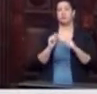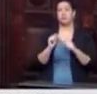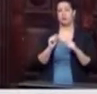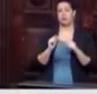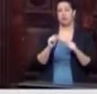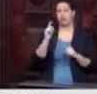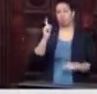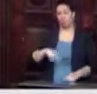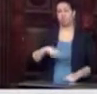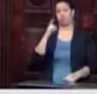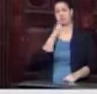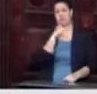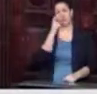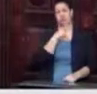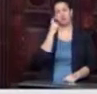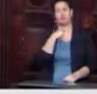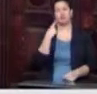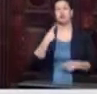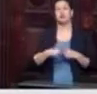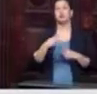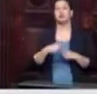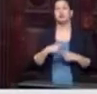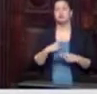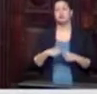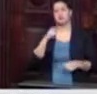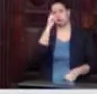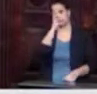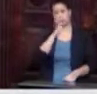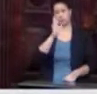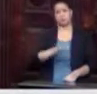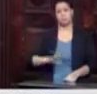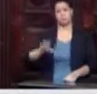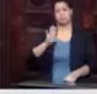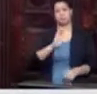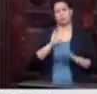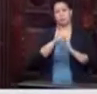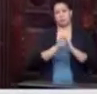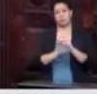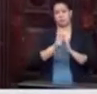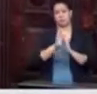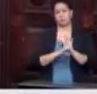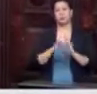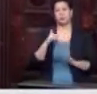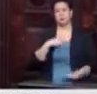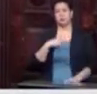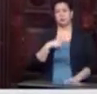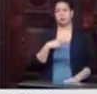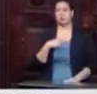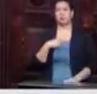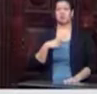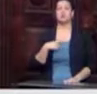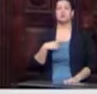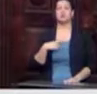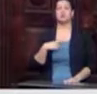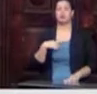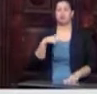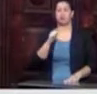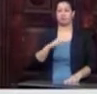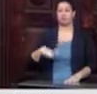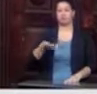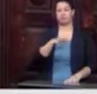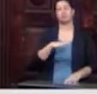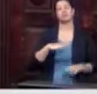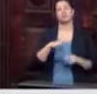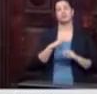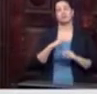da Previdência. Por quê? No Brasil, a gente tem constitucionalmente a composição da Seguridade Social, que